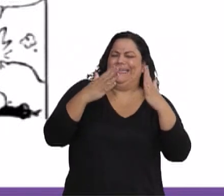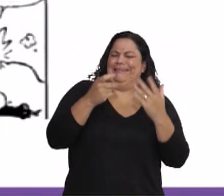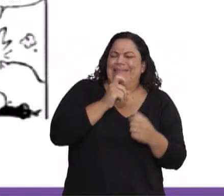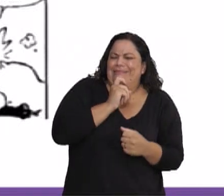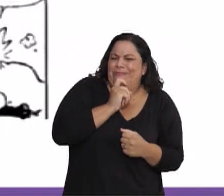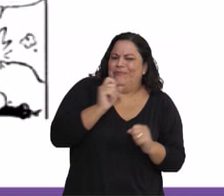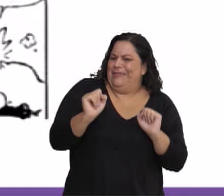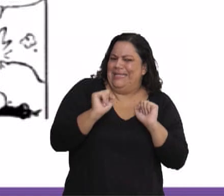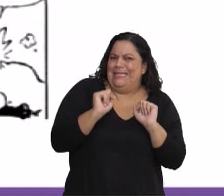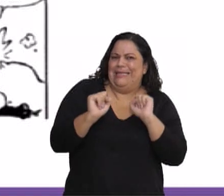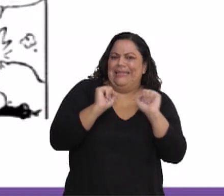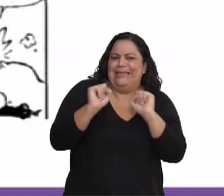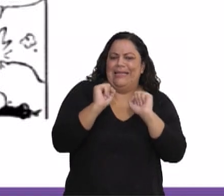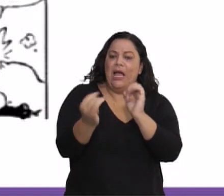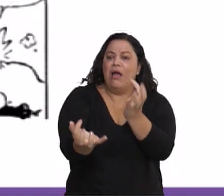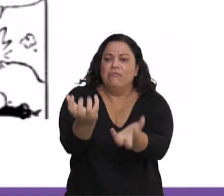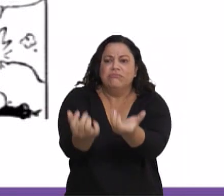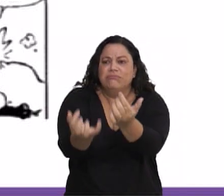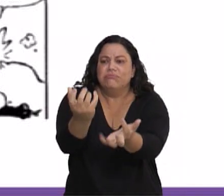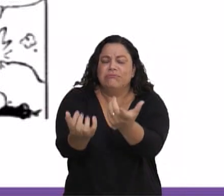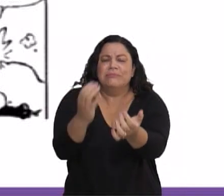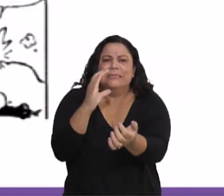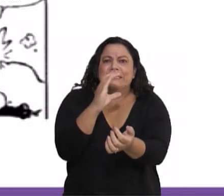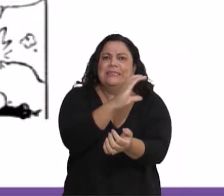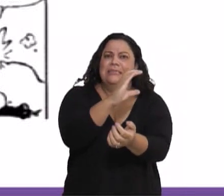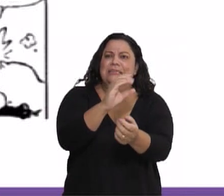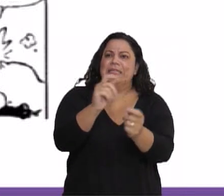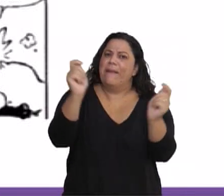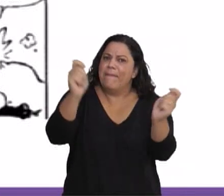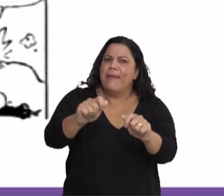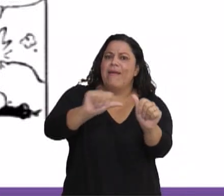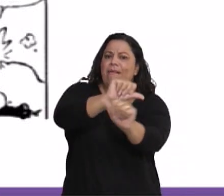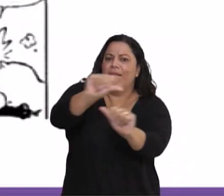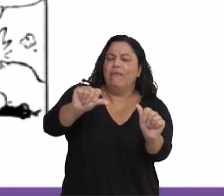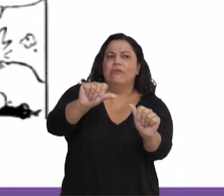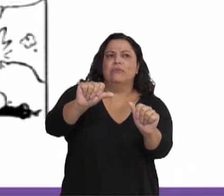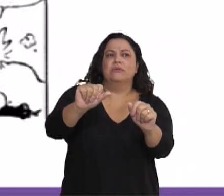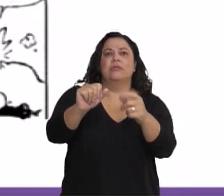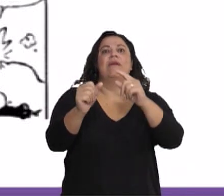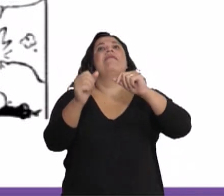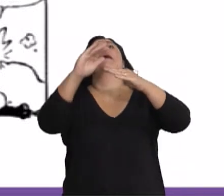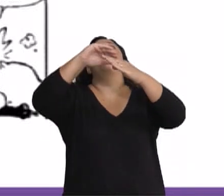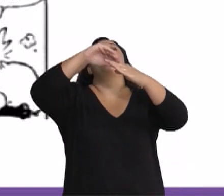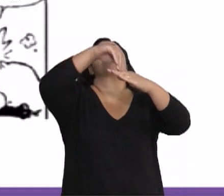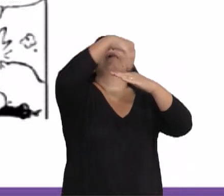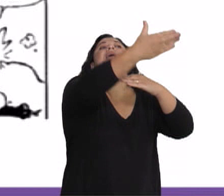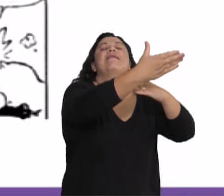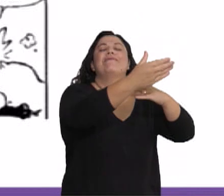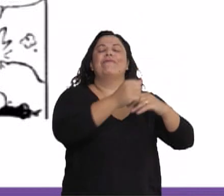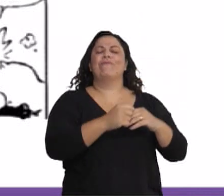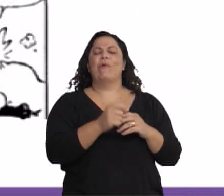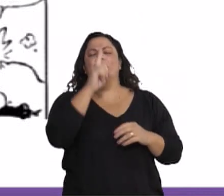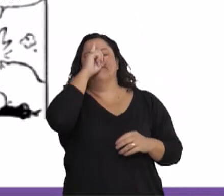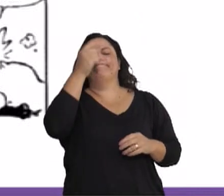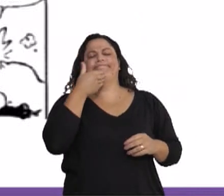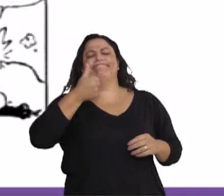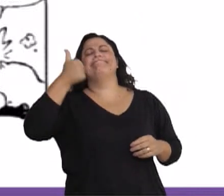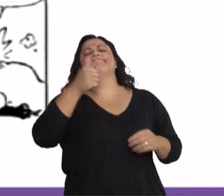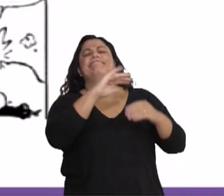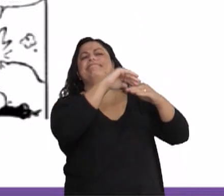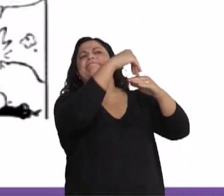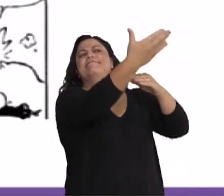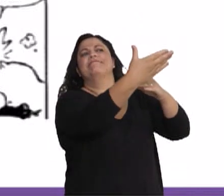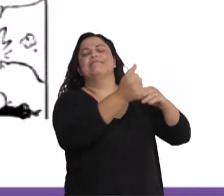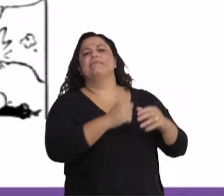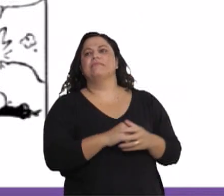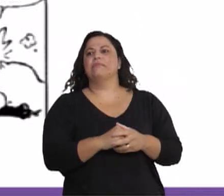acende a lareira. Tem uma ideia melhor, vem cá. Vai ali para fora. Por quê? O que tem lá fora?